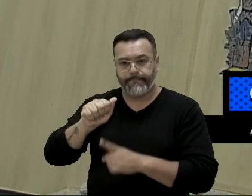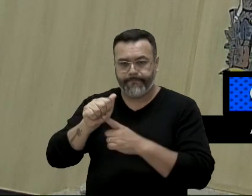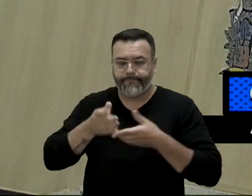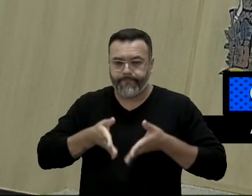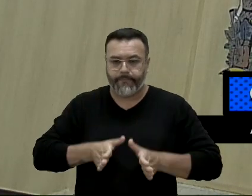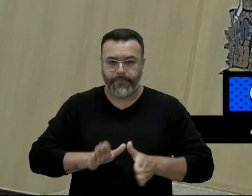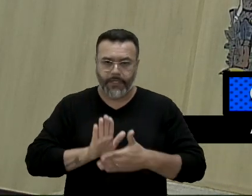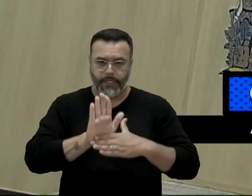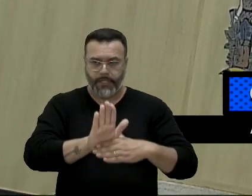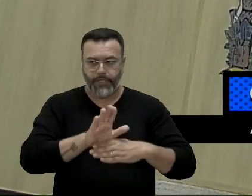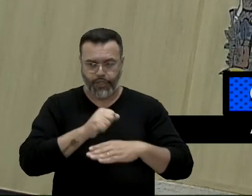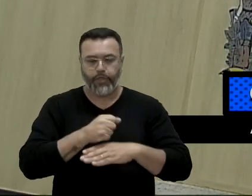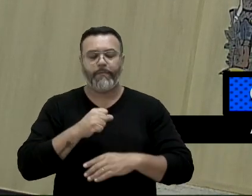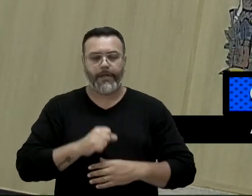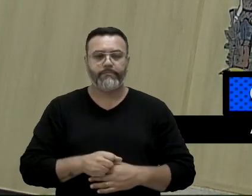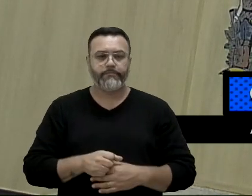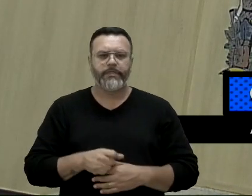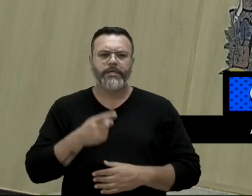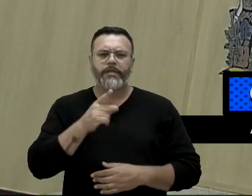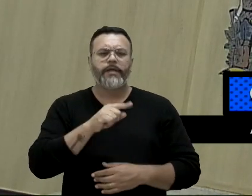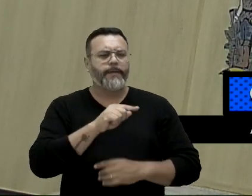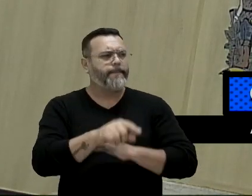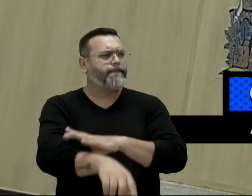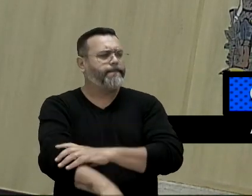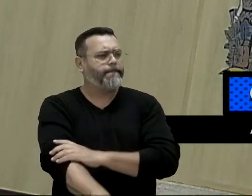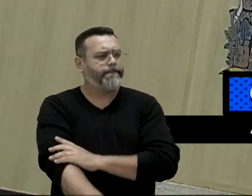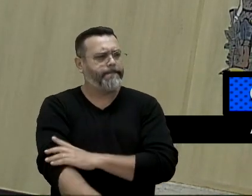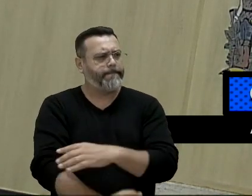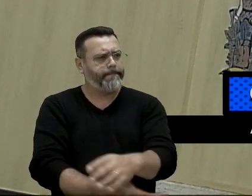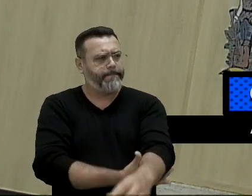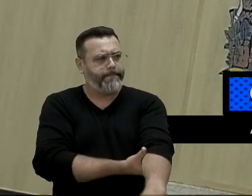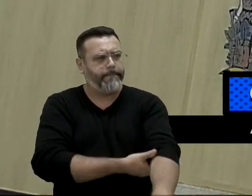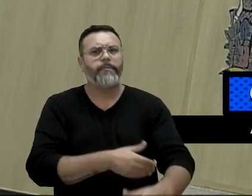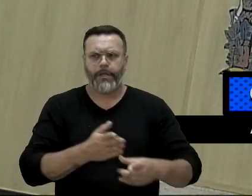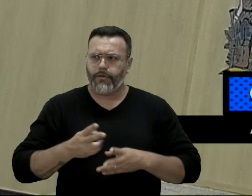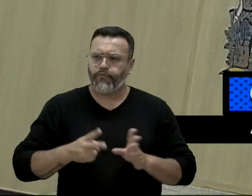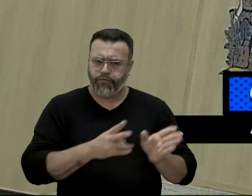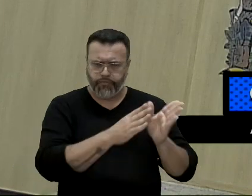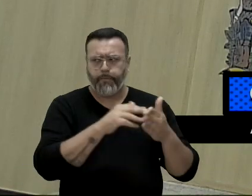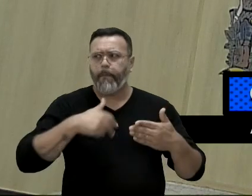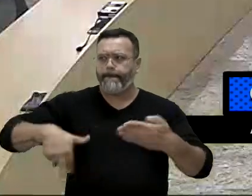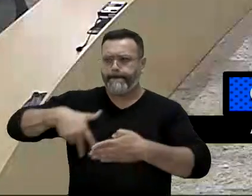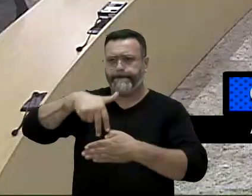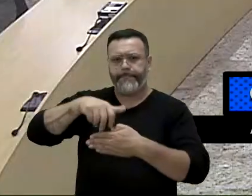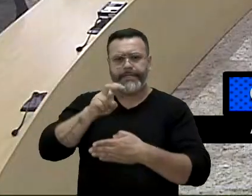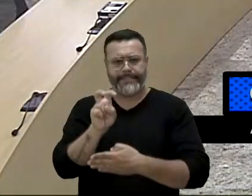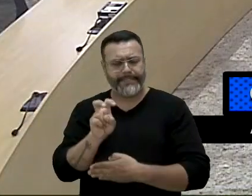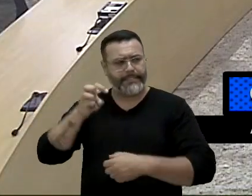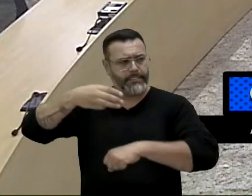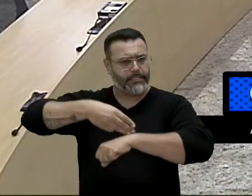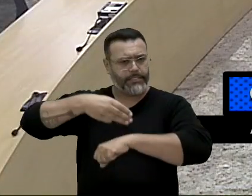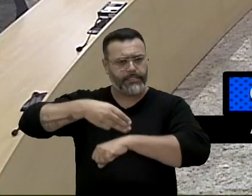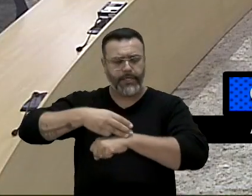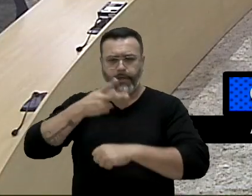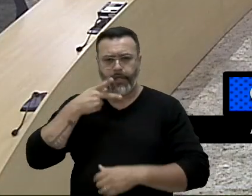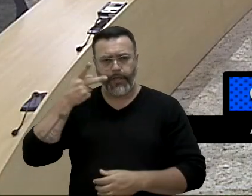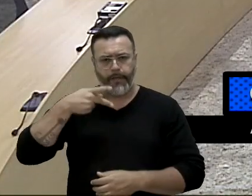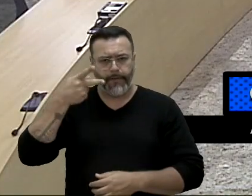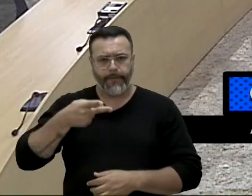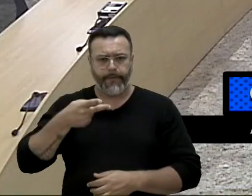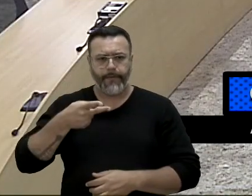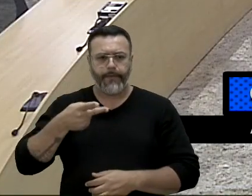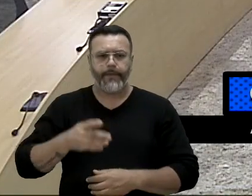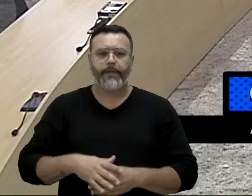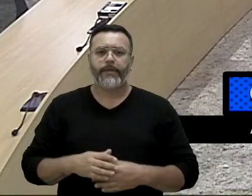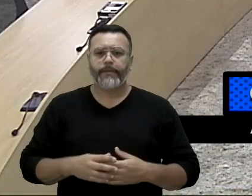que ela atua bastante nessa área. Pode encaminhar até a tribuna, Laís, você tem 5 minutos para a sua fala. Enquanto você